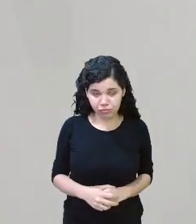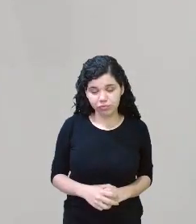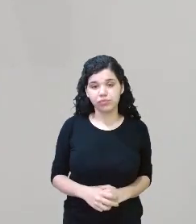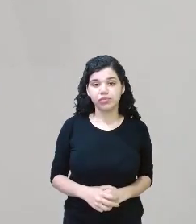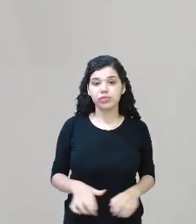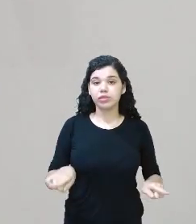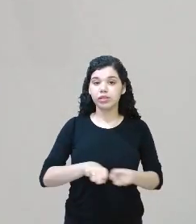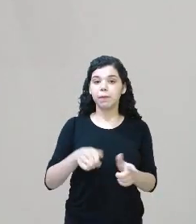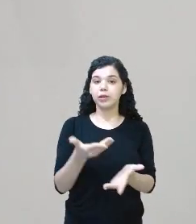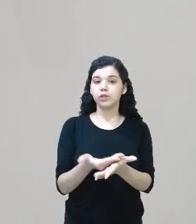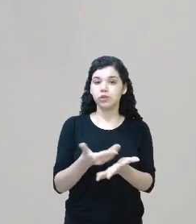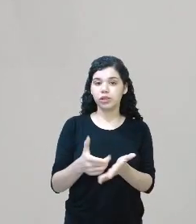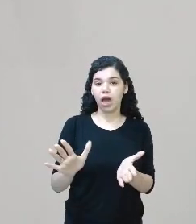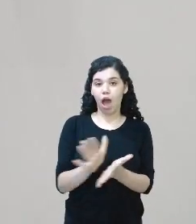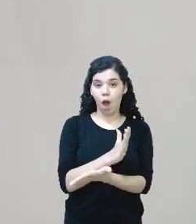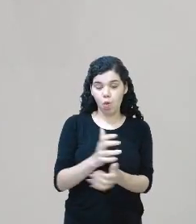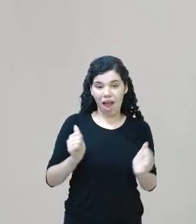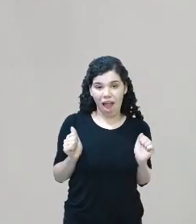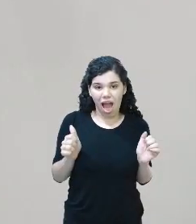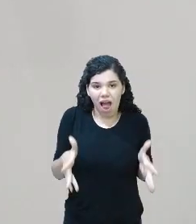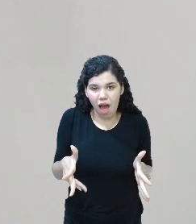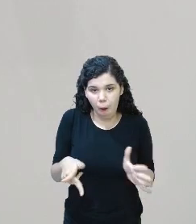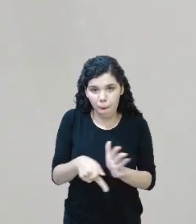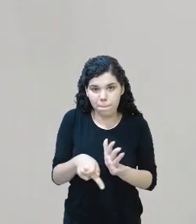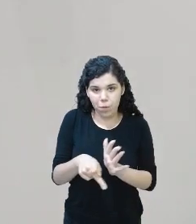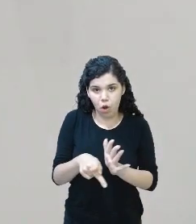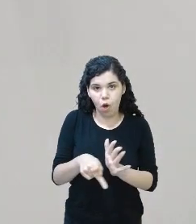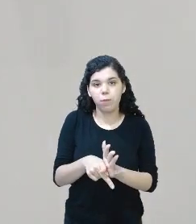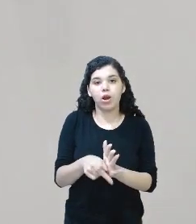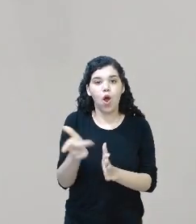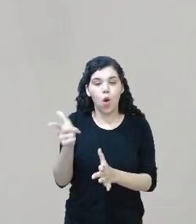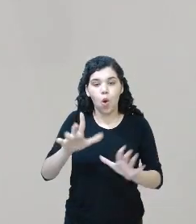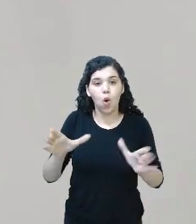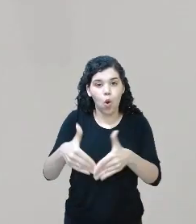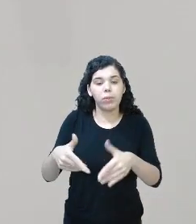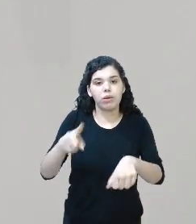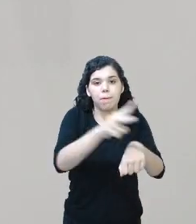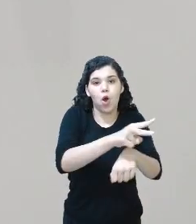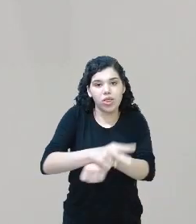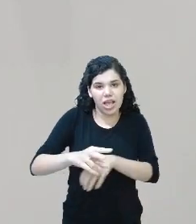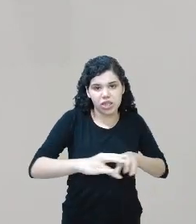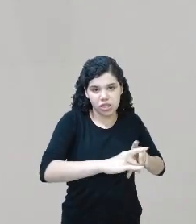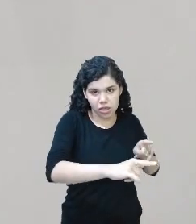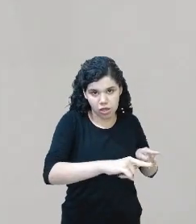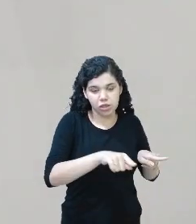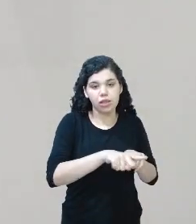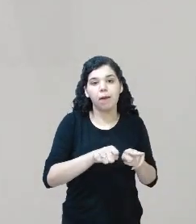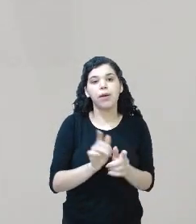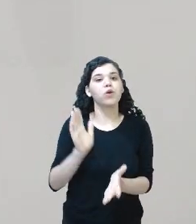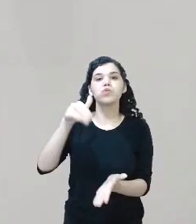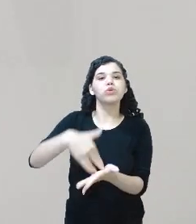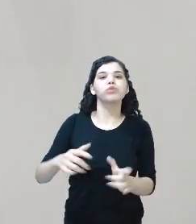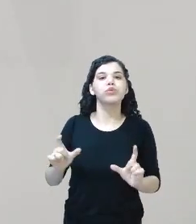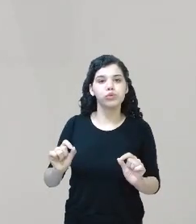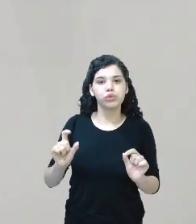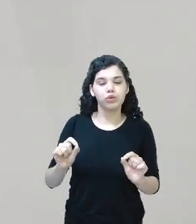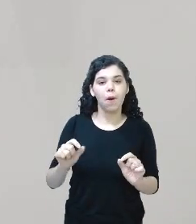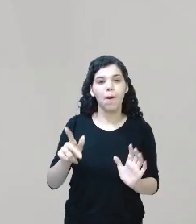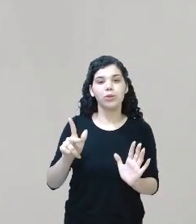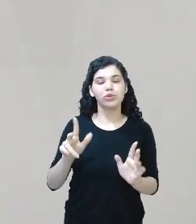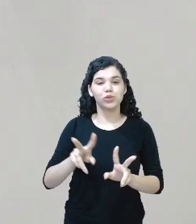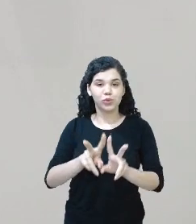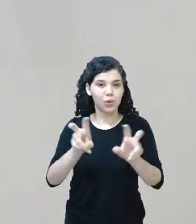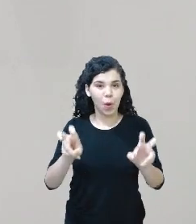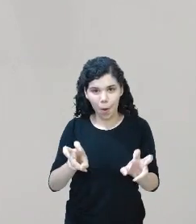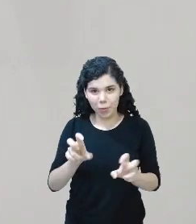A gente vai ver algumas atitudes responsáveis para preservar o solo e, por último, o nosso velho